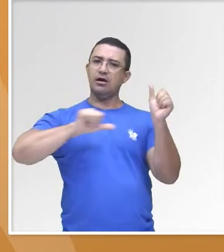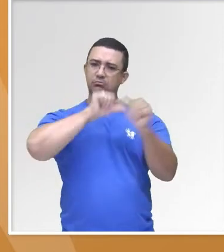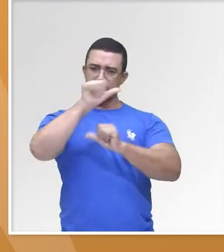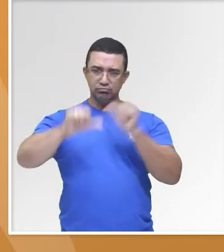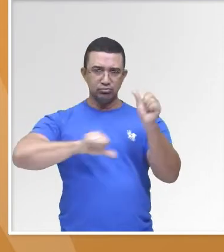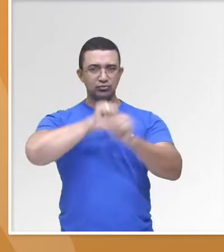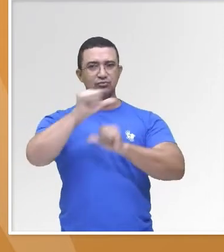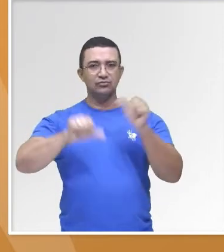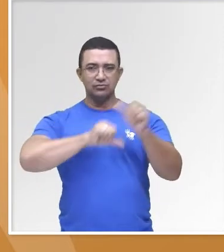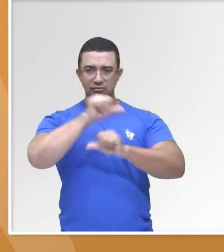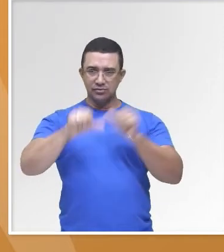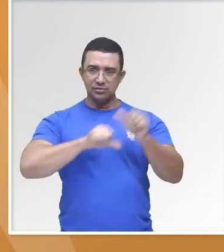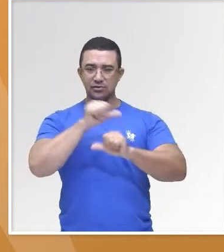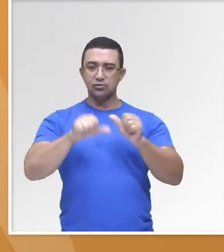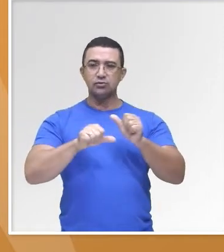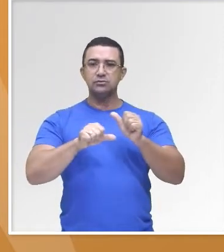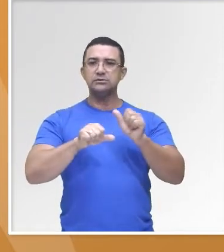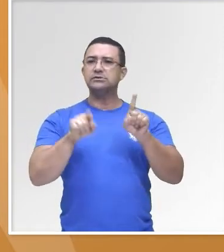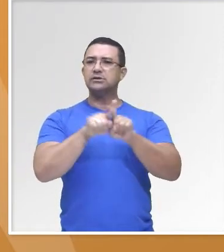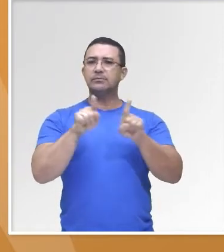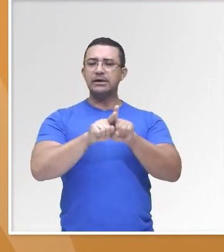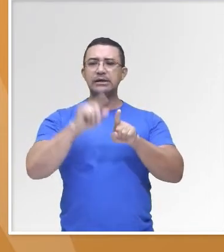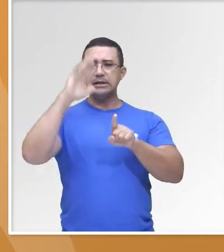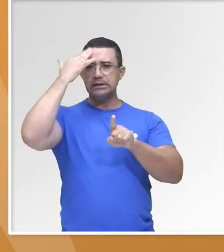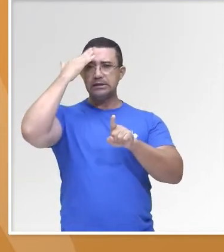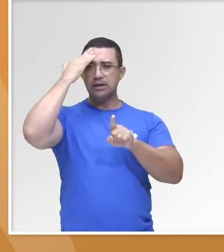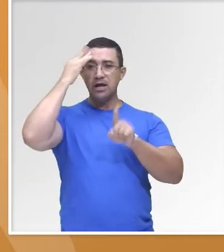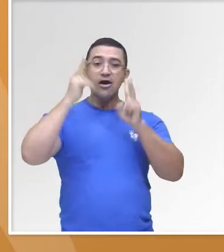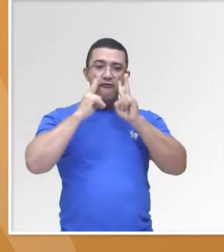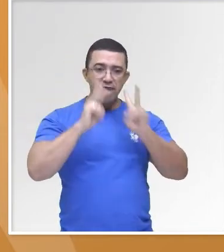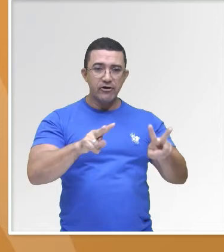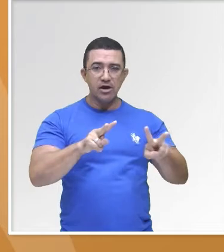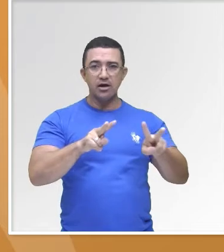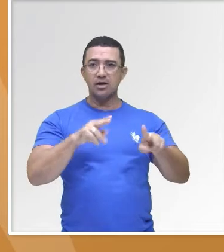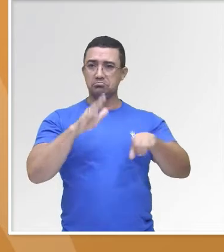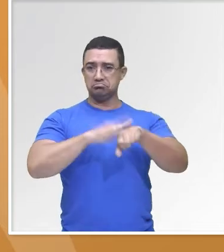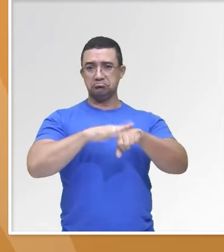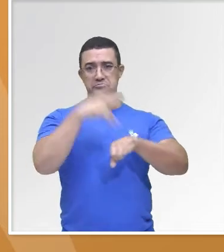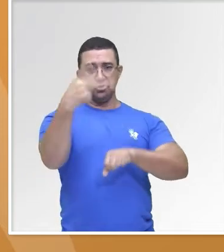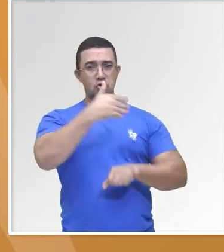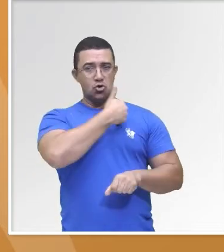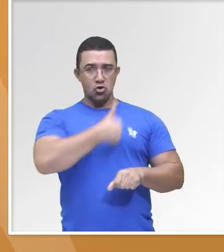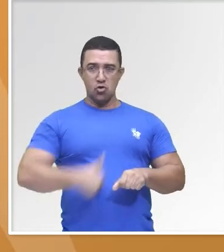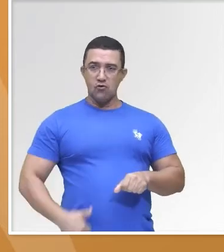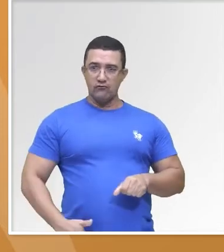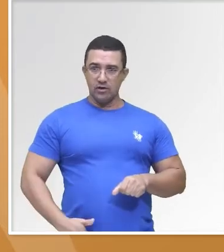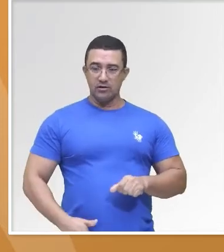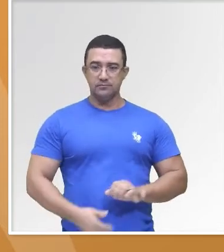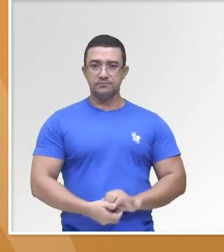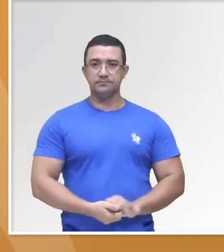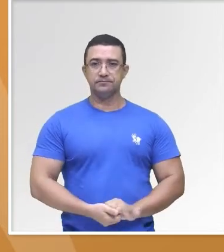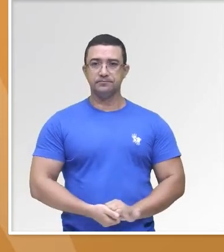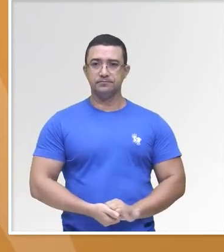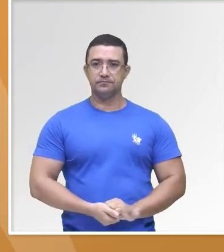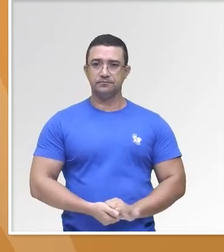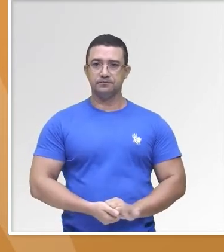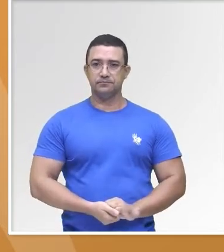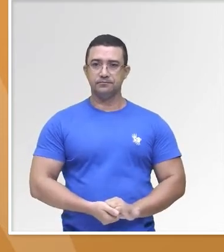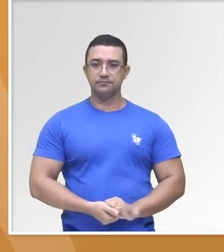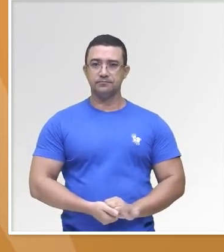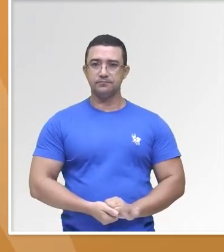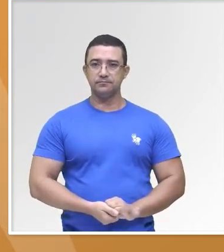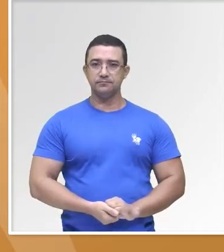mudança de concepção, até mesmo de olhar o seu próprio governo. Não terminou por aí, vamos lá a mais um